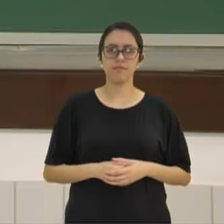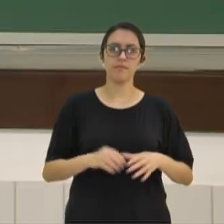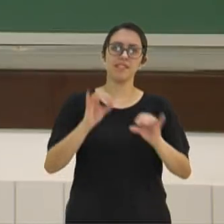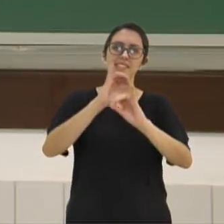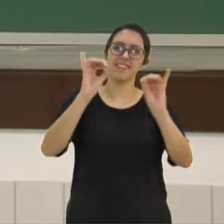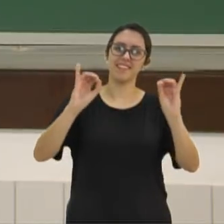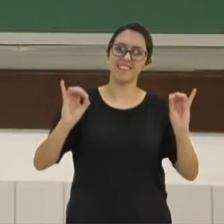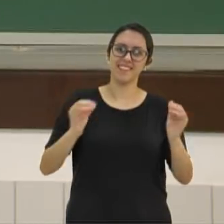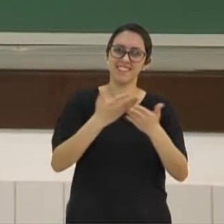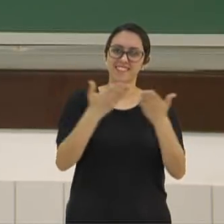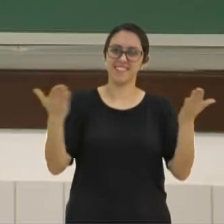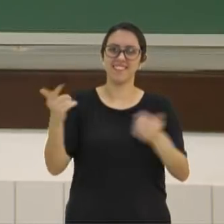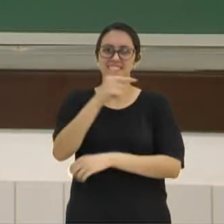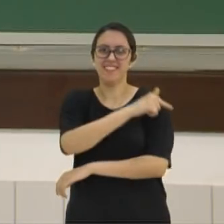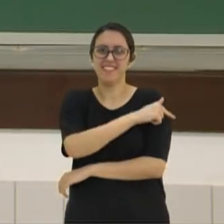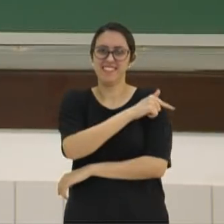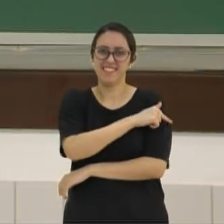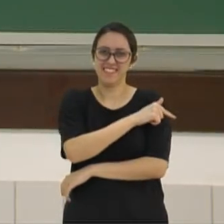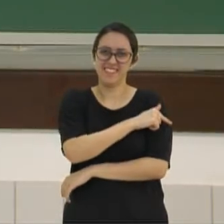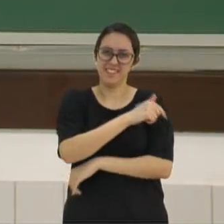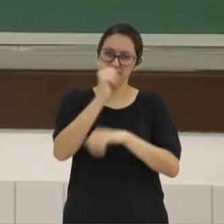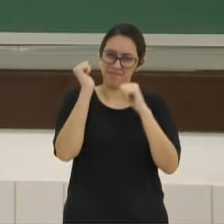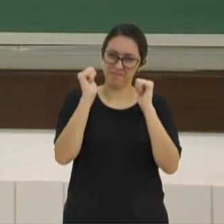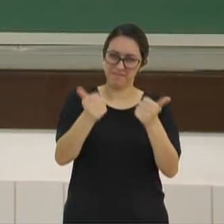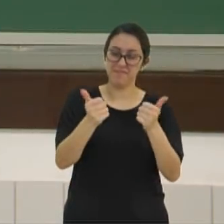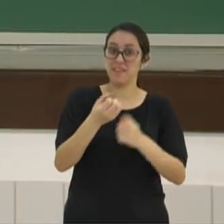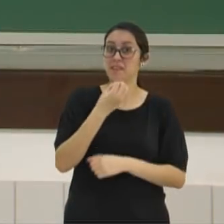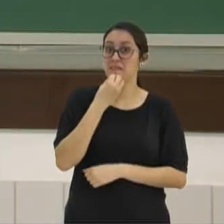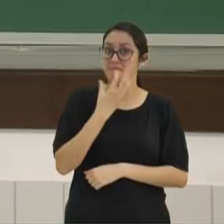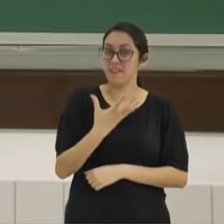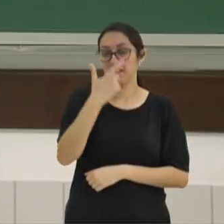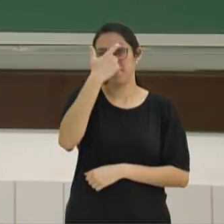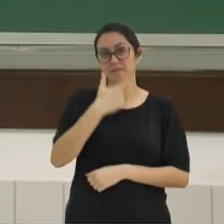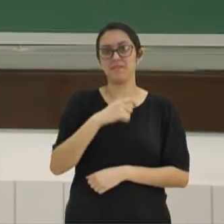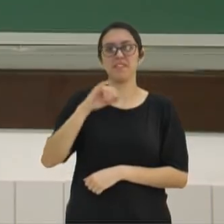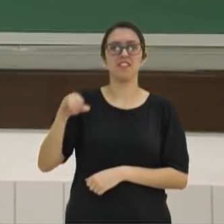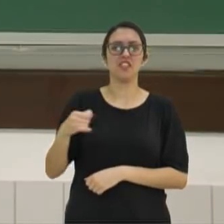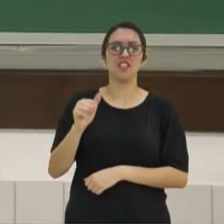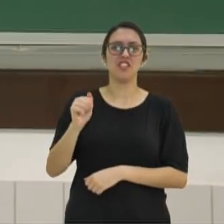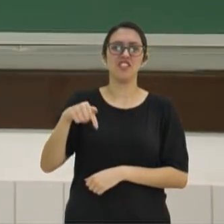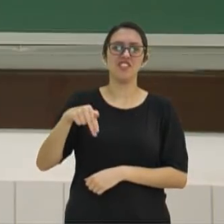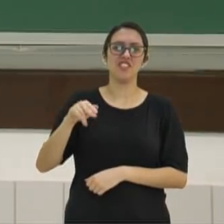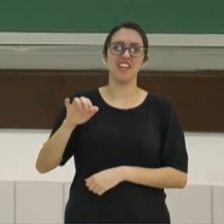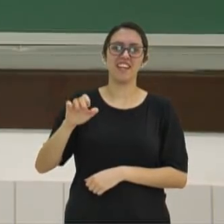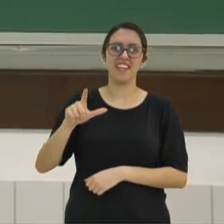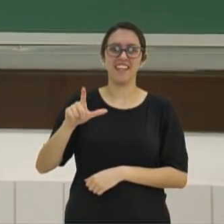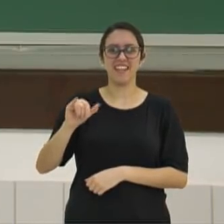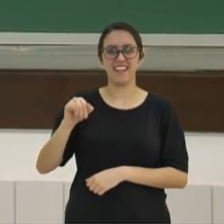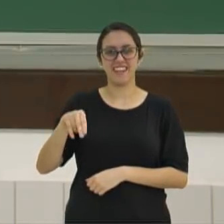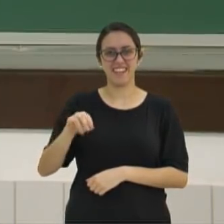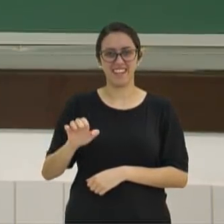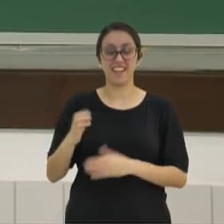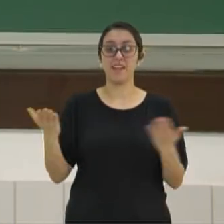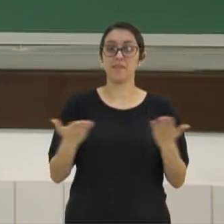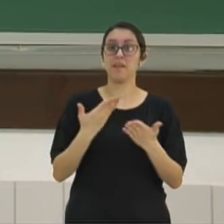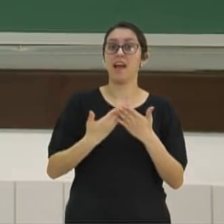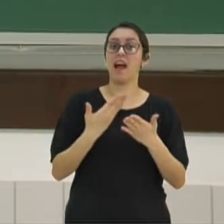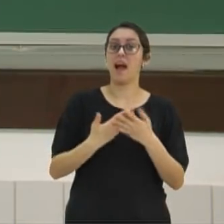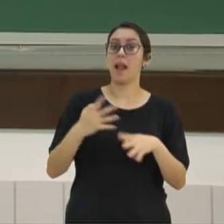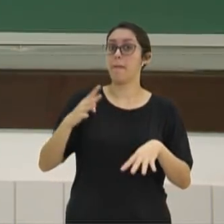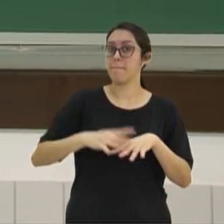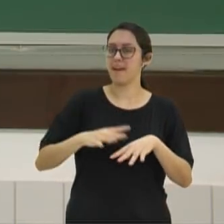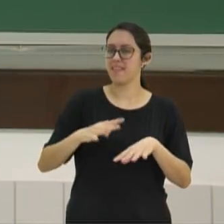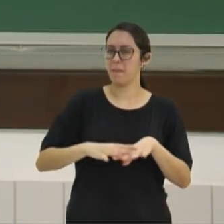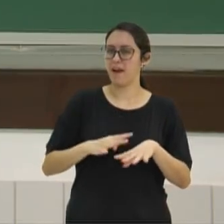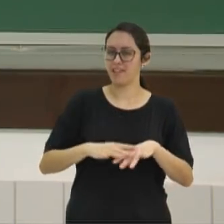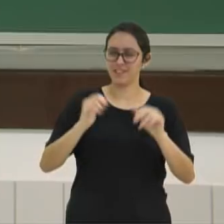pessoal do sétimo ano, tudo bem com vocês? E aí, animados? Aqui é a professora Jaqueline para mais uma aula de matemática. Mas